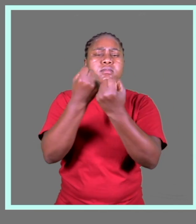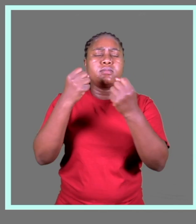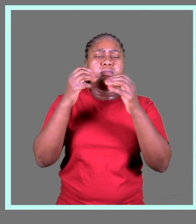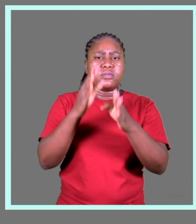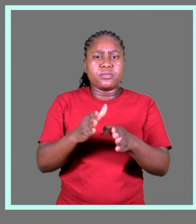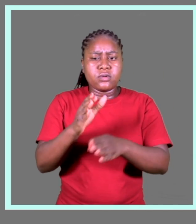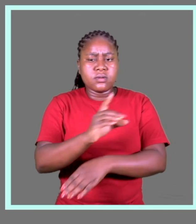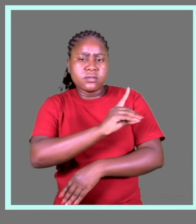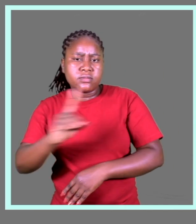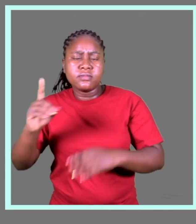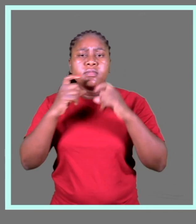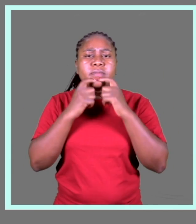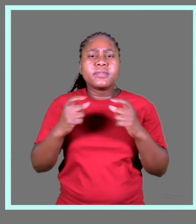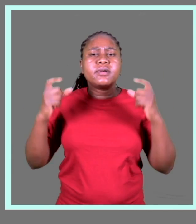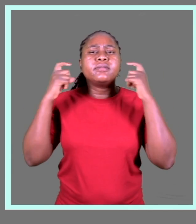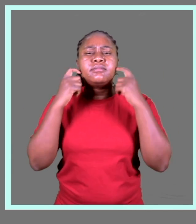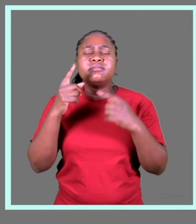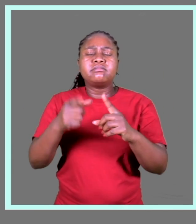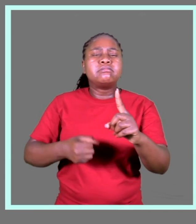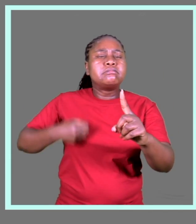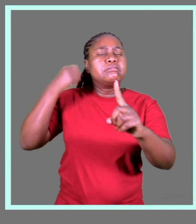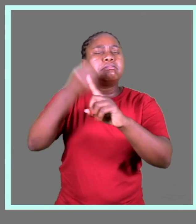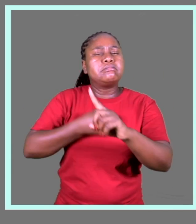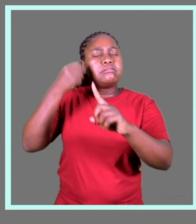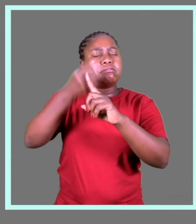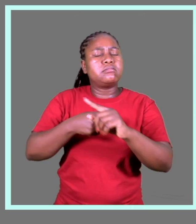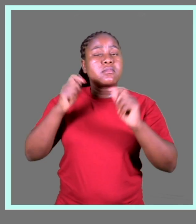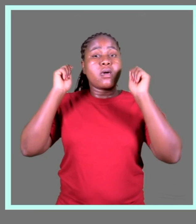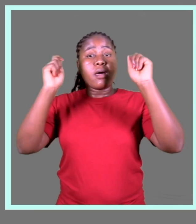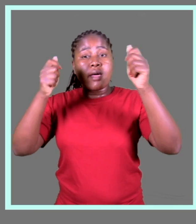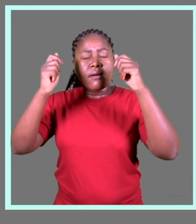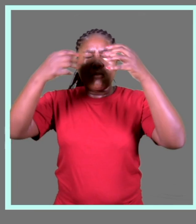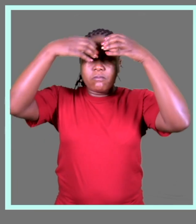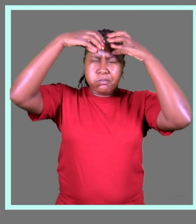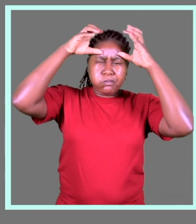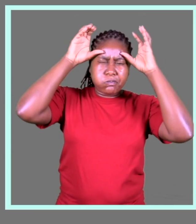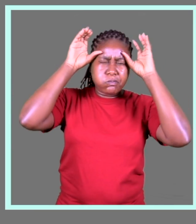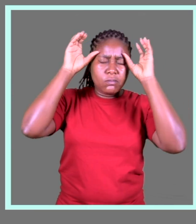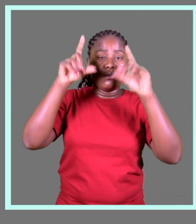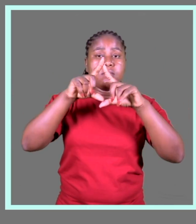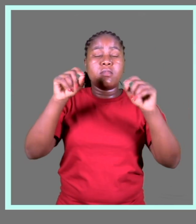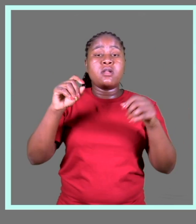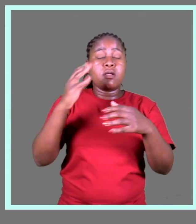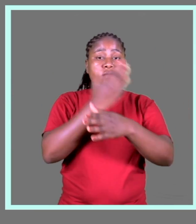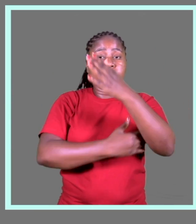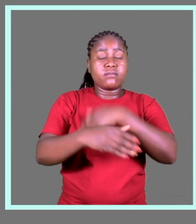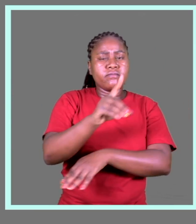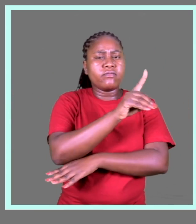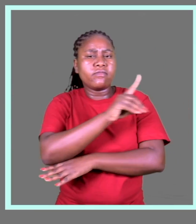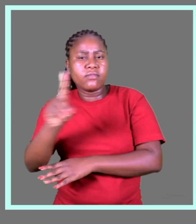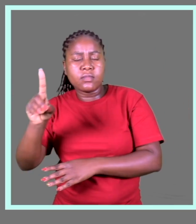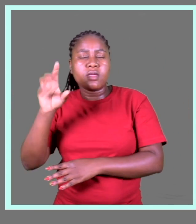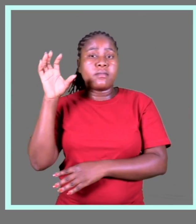Para reduzir as consequências destas restrições, a Associação das Pessoas com Deficiência de Moçambique,